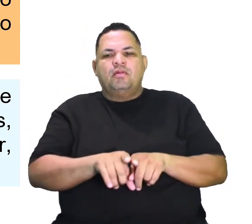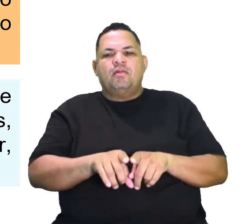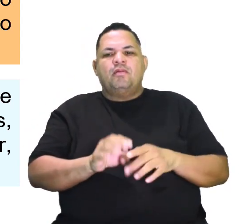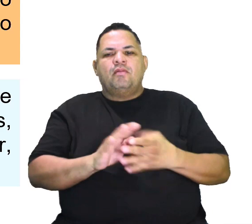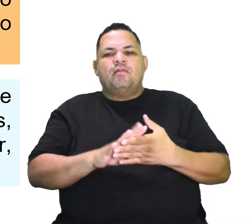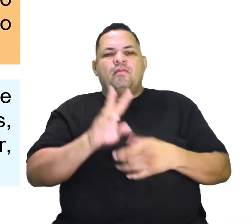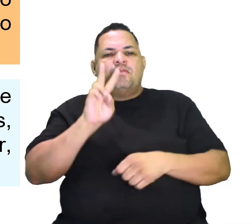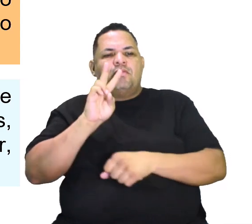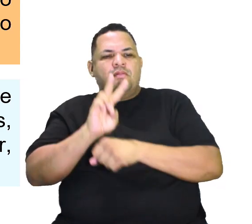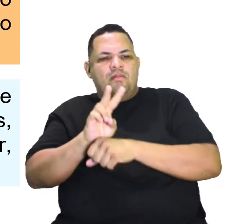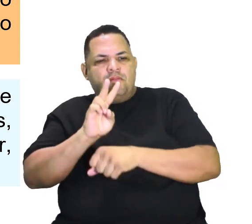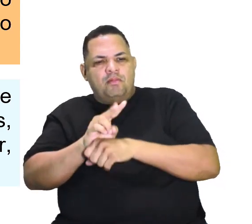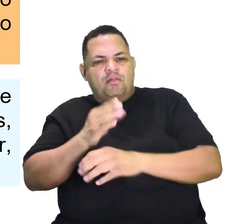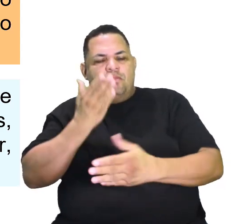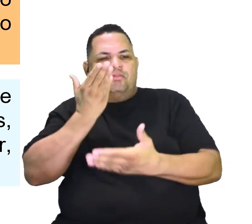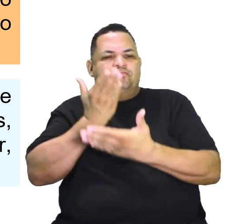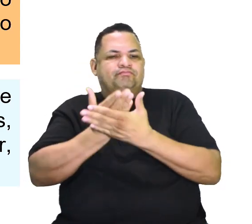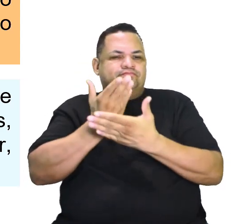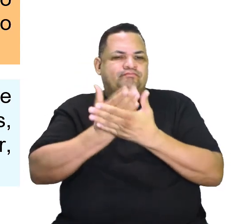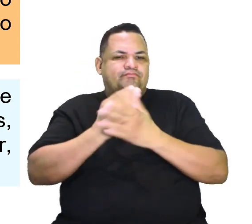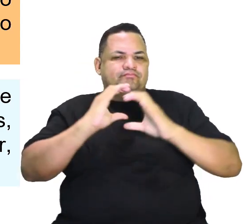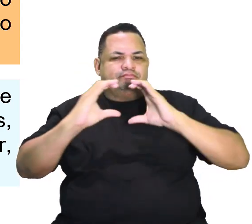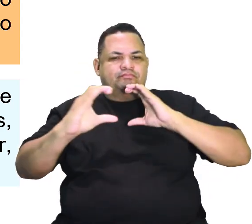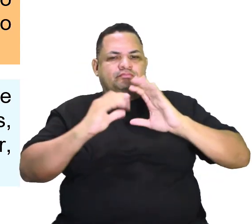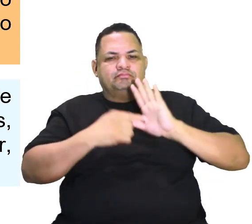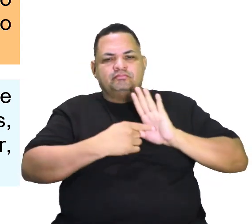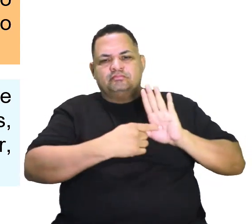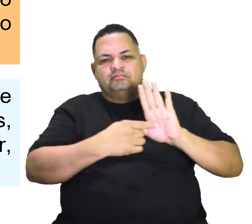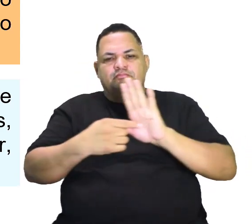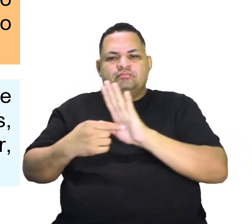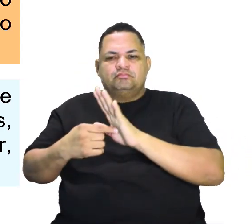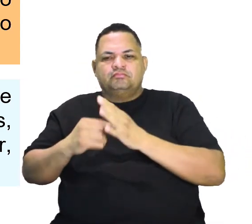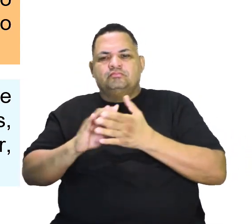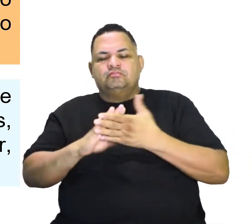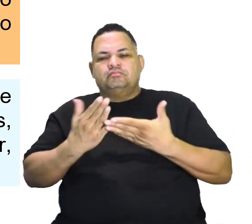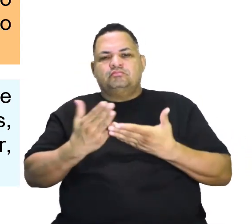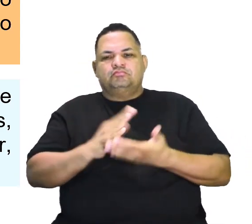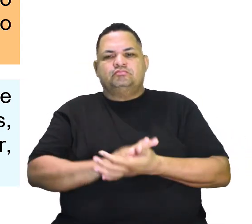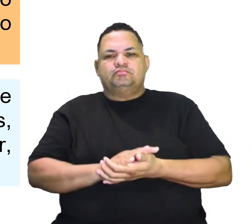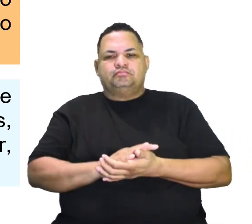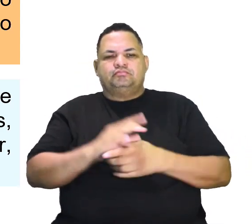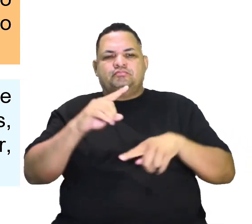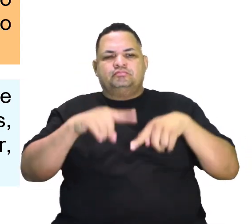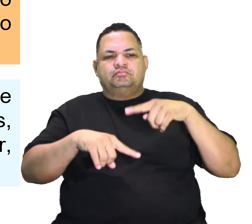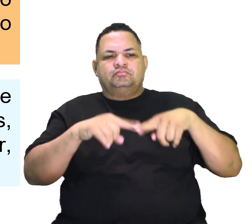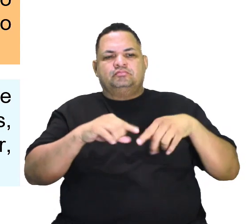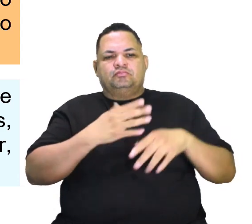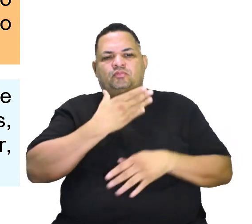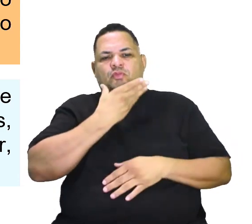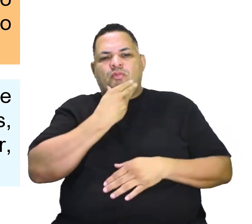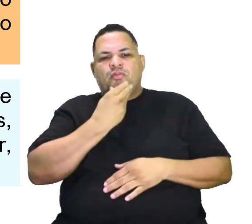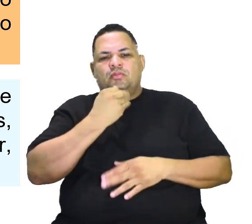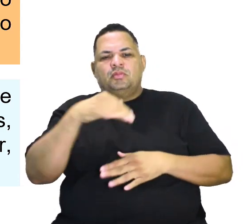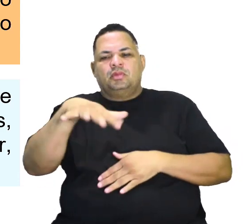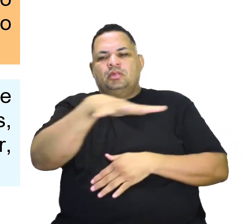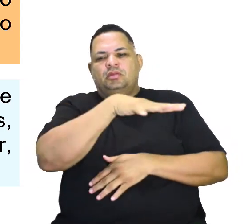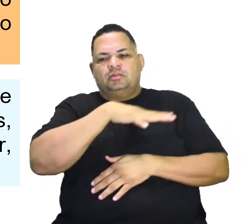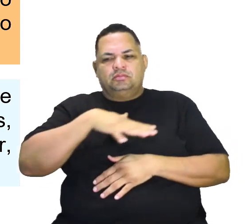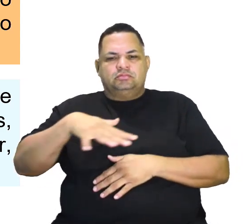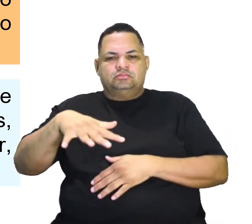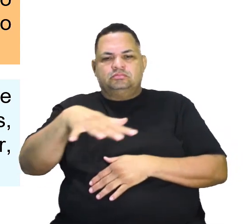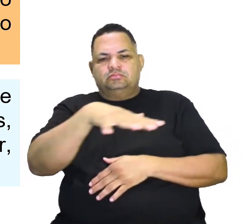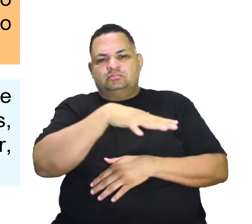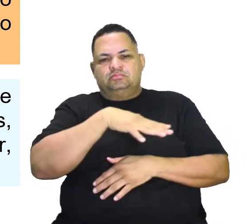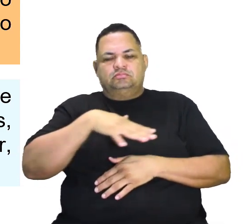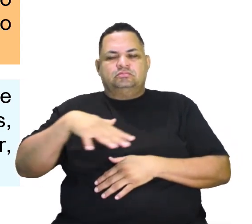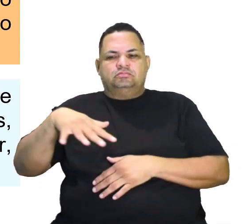Também ele conserva, estuda, comunica e expõe testemunhos materiais do homem